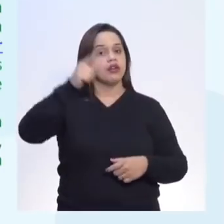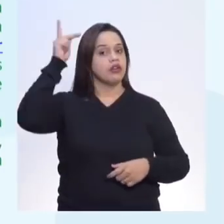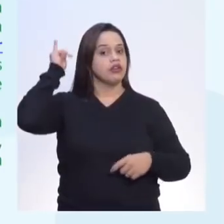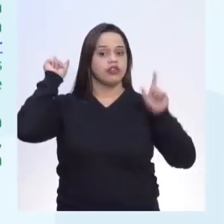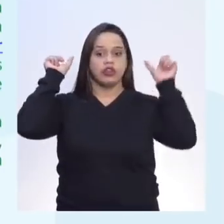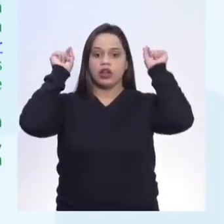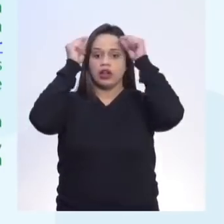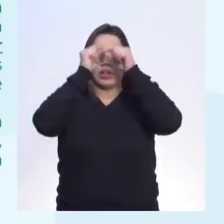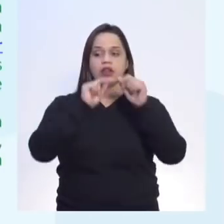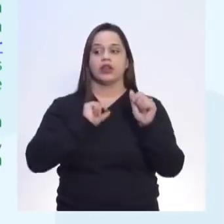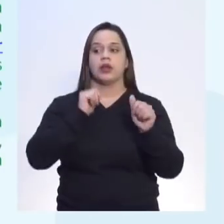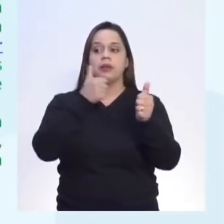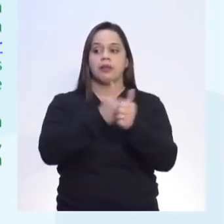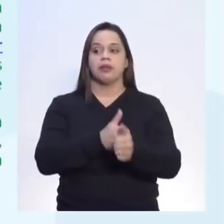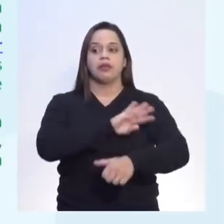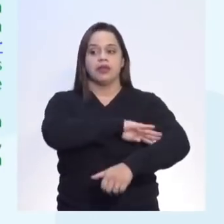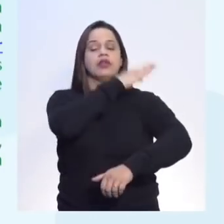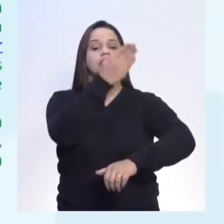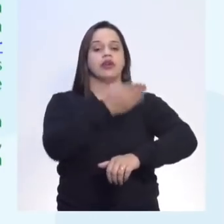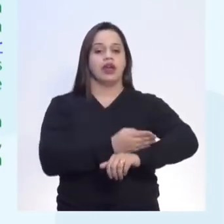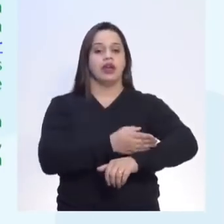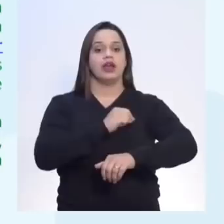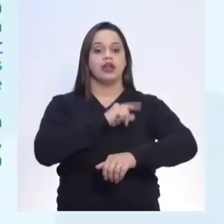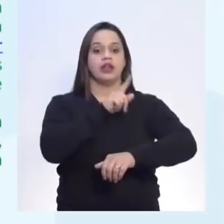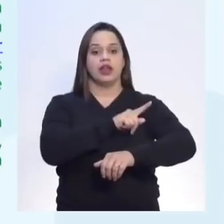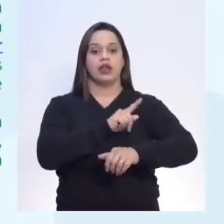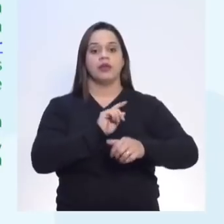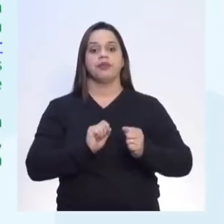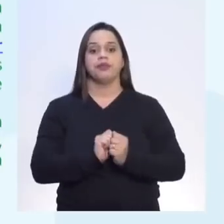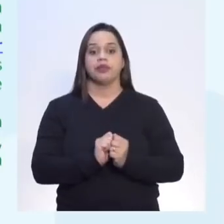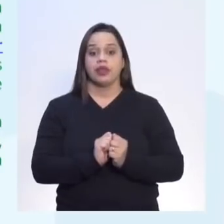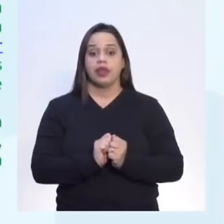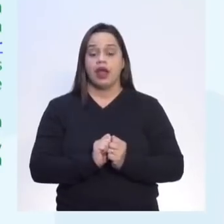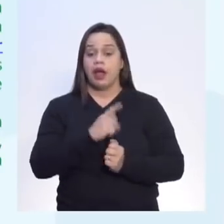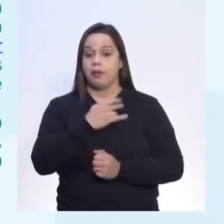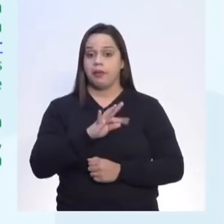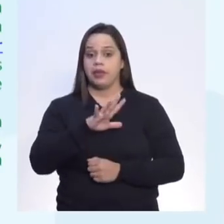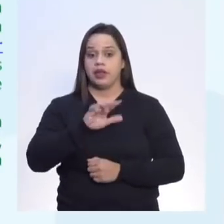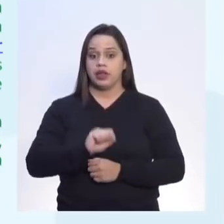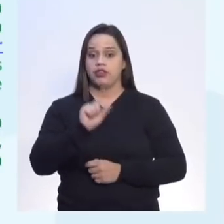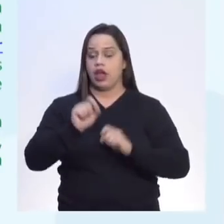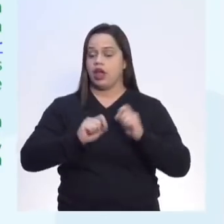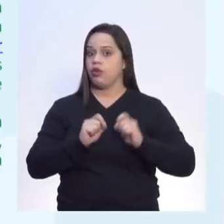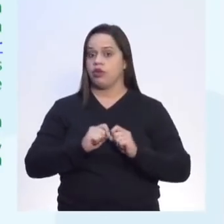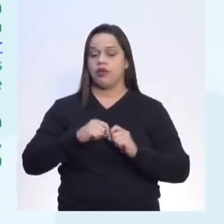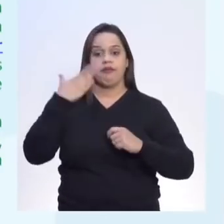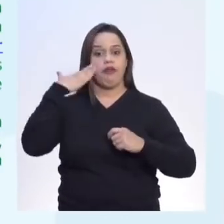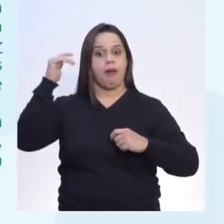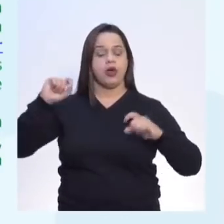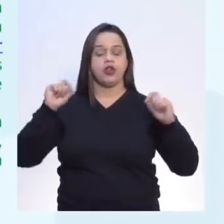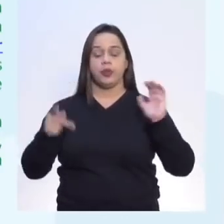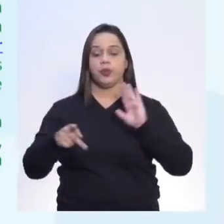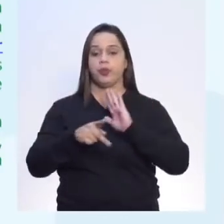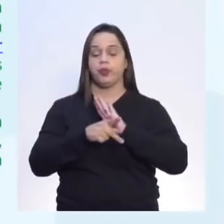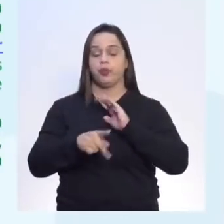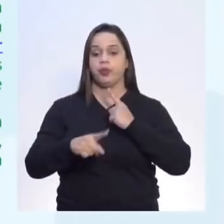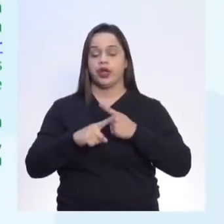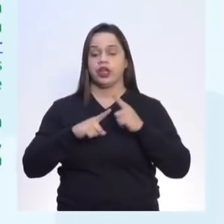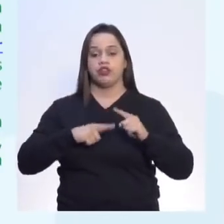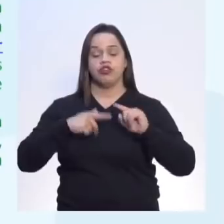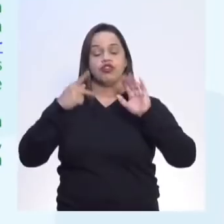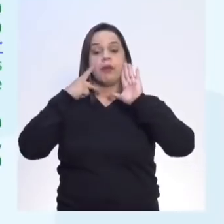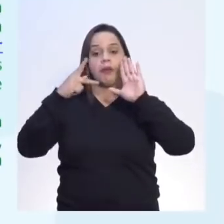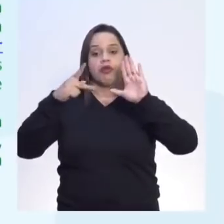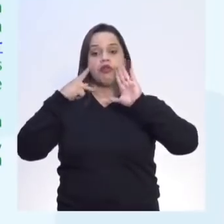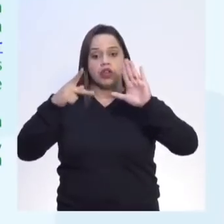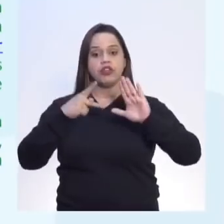Monte Parnaso. A Pítia era amplamente renomada por suas profecias, inspirada por Apolo, que lhe